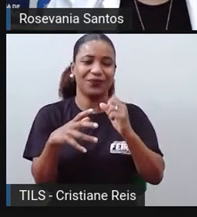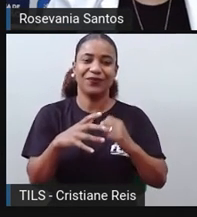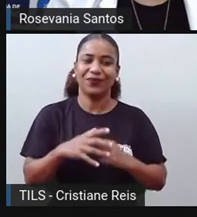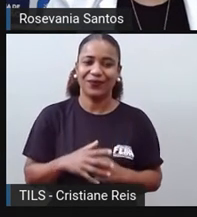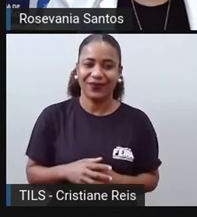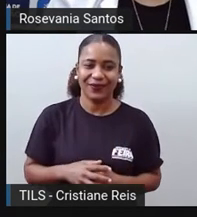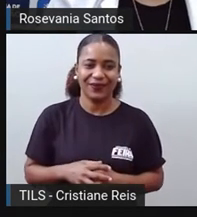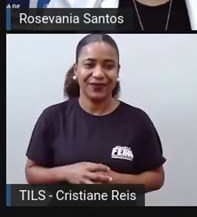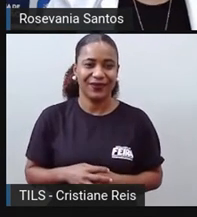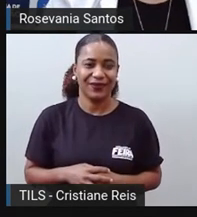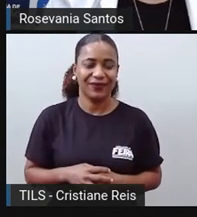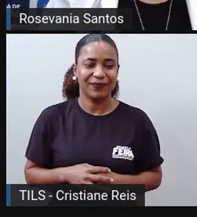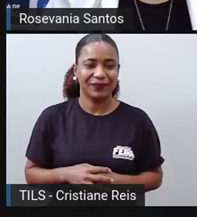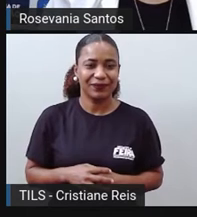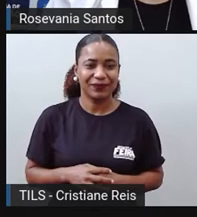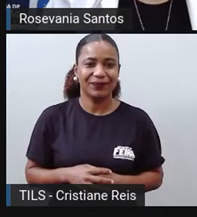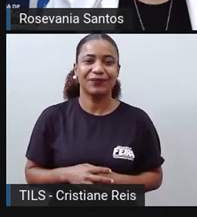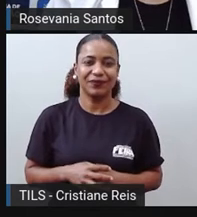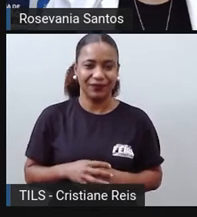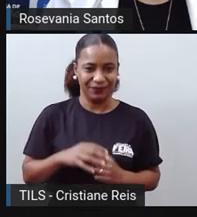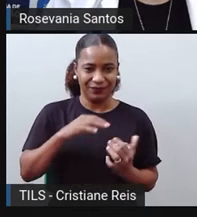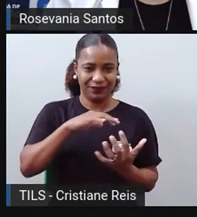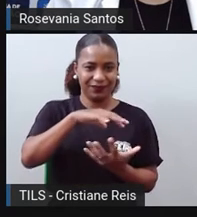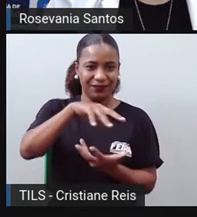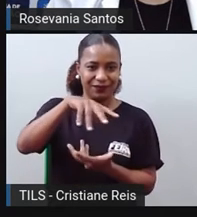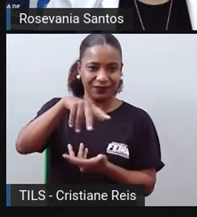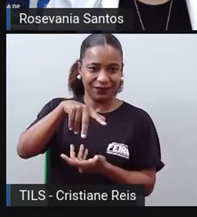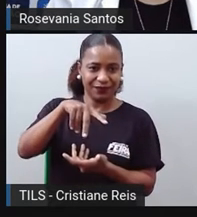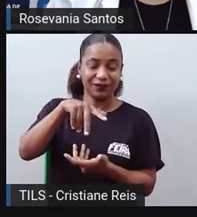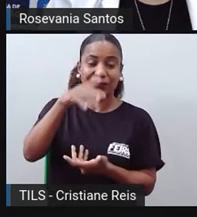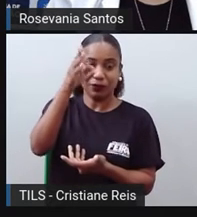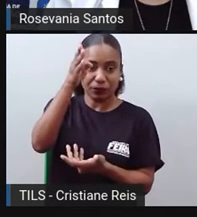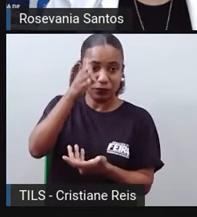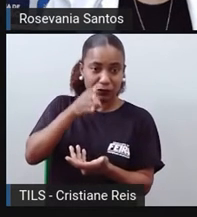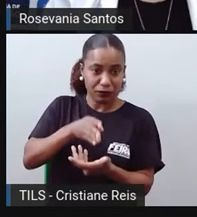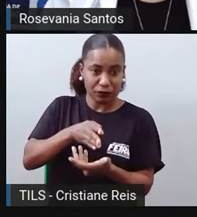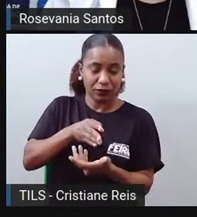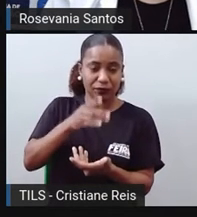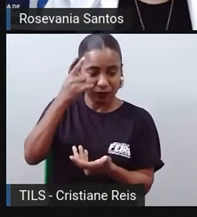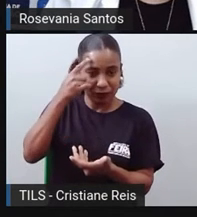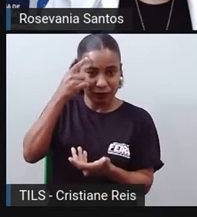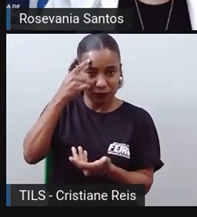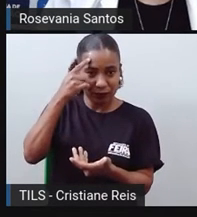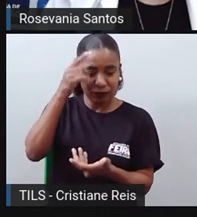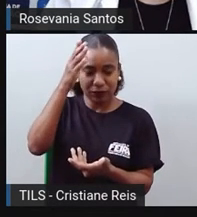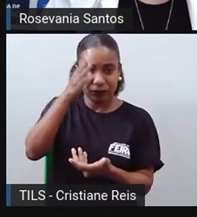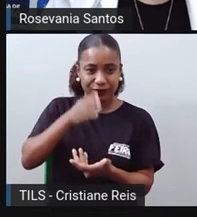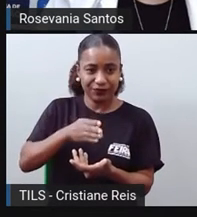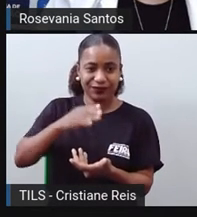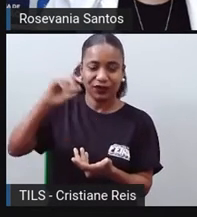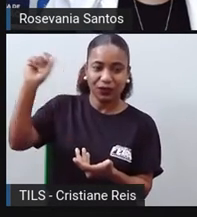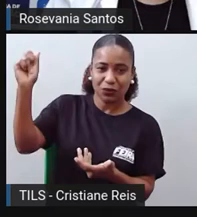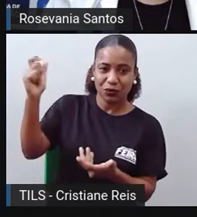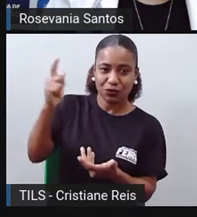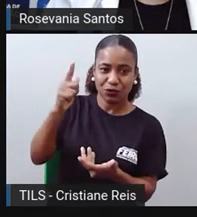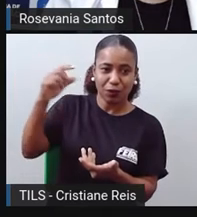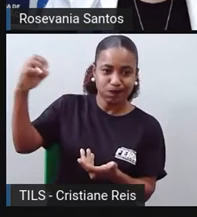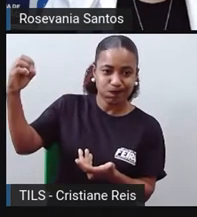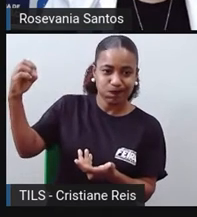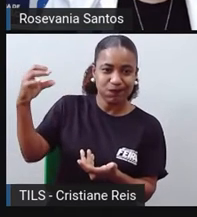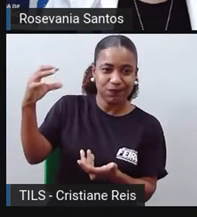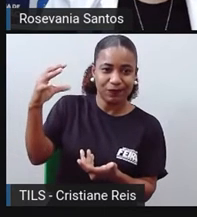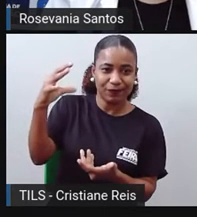tudo escuro o tempo todo. E essa é a explicação, que é exatamente essa incidência dos raios solares que